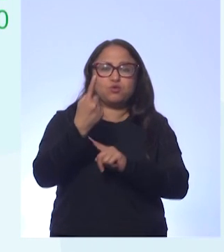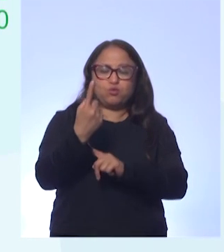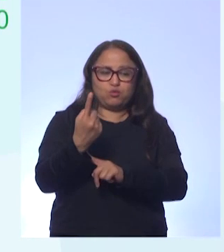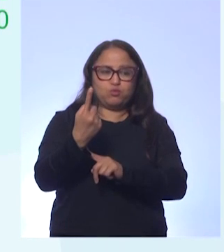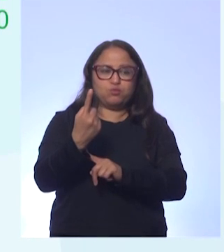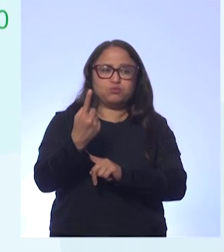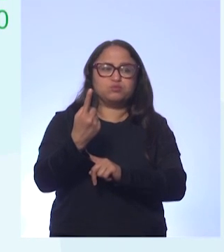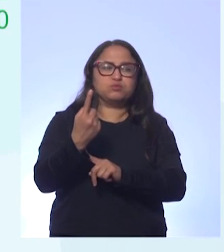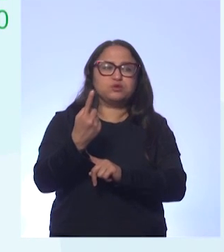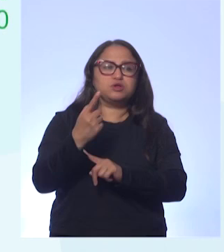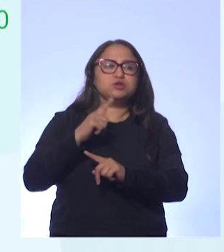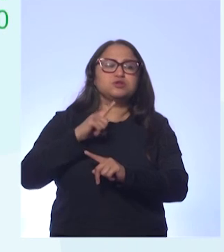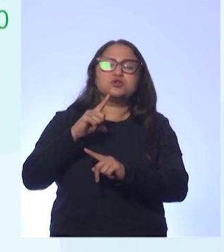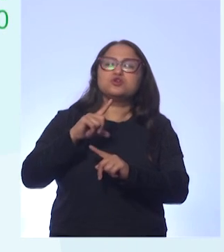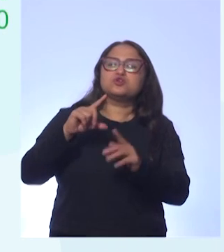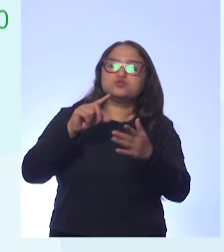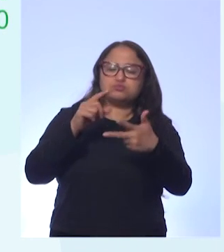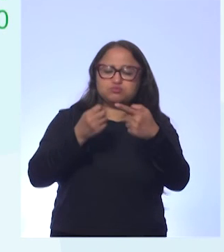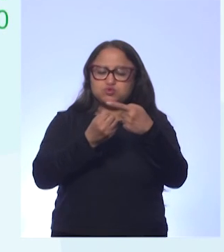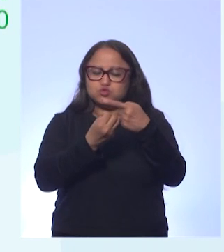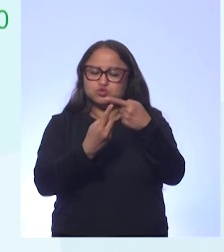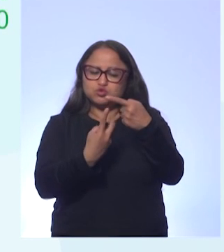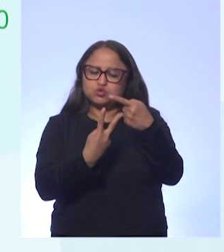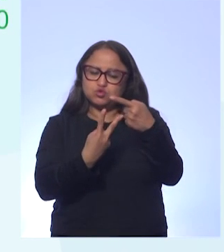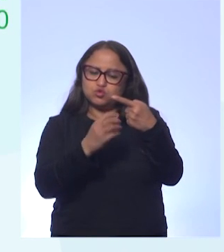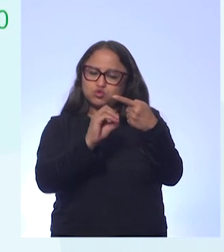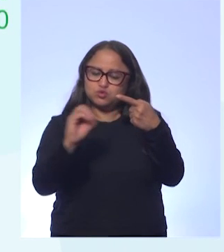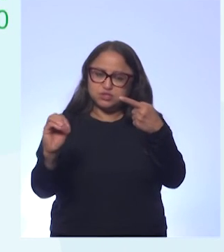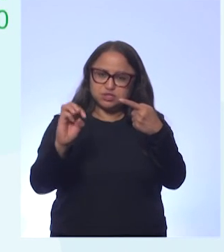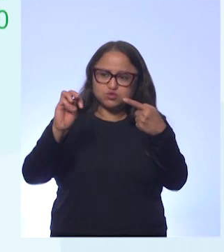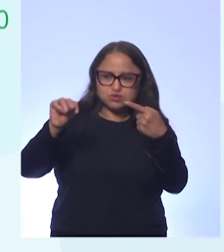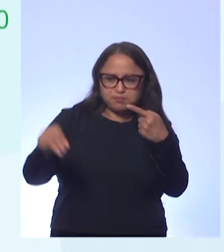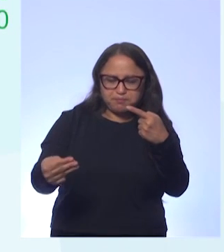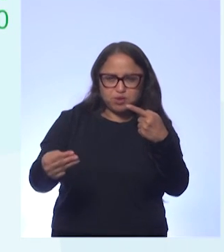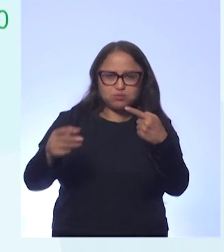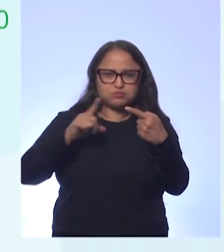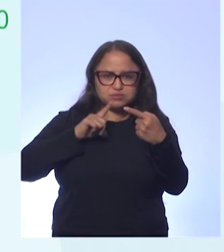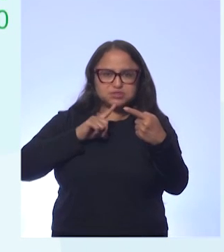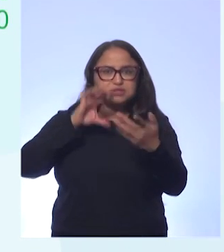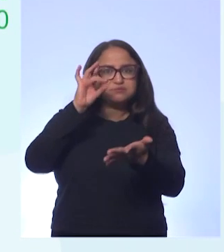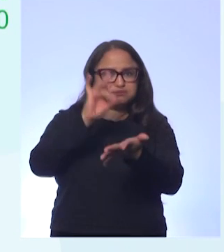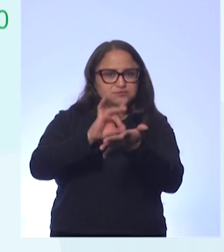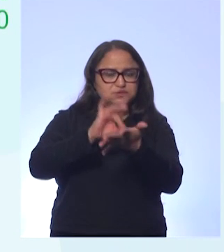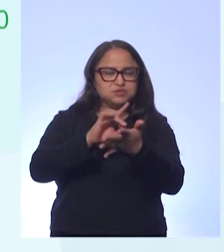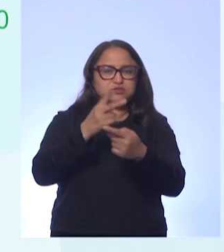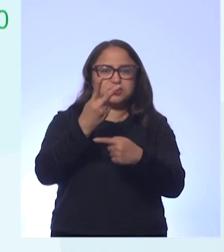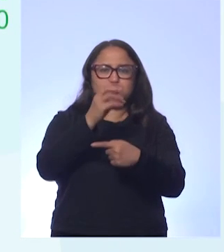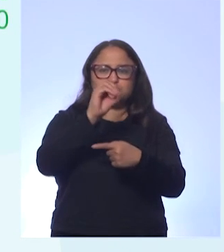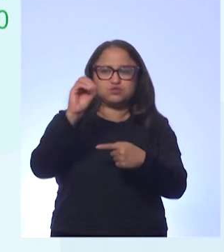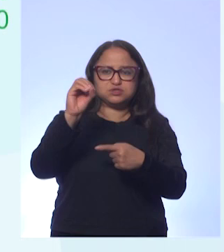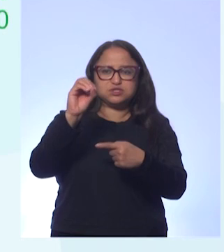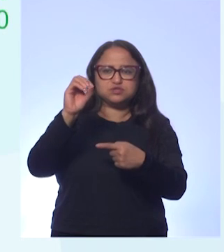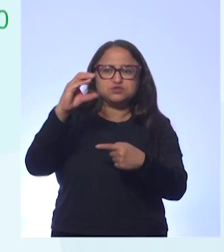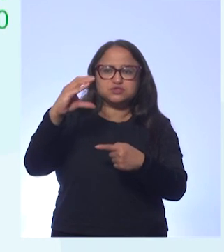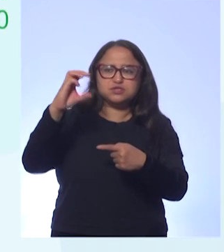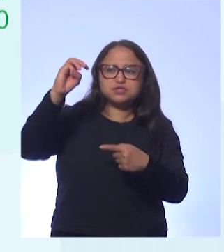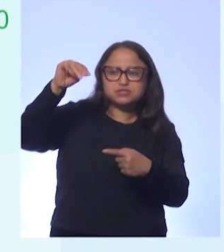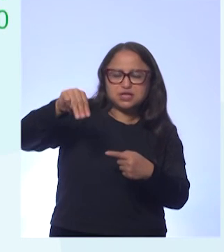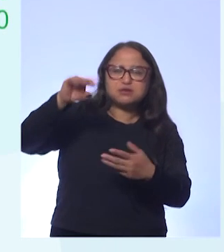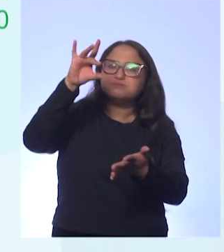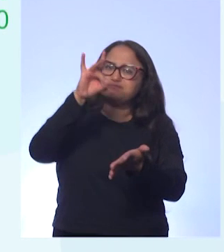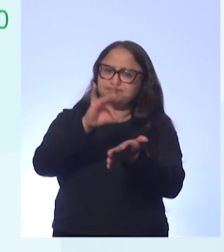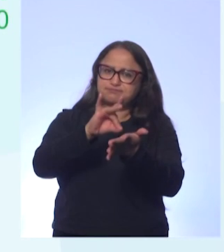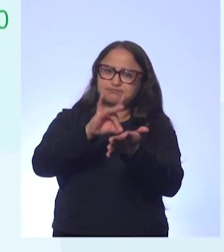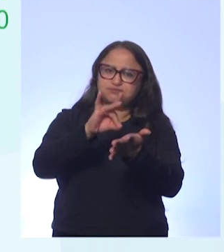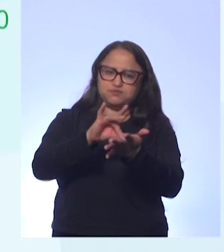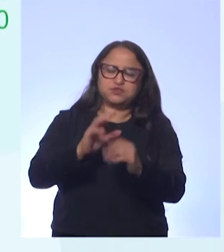por 200.000 no real. Significa que cada unidade no mapa equivale a 200.000 centímetros no real. Então,